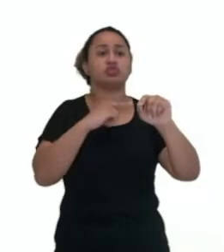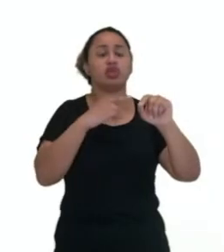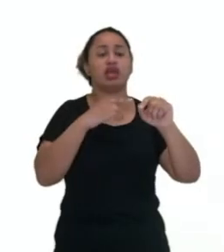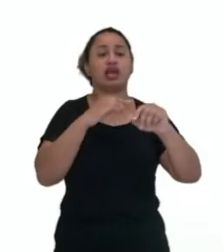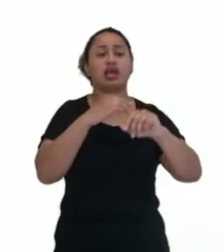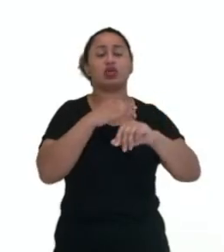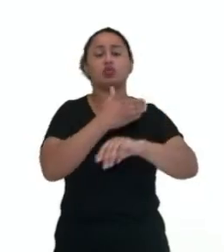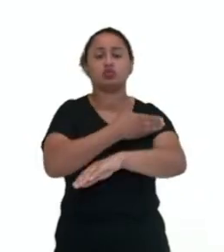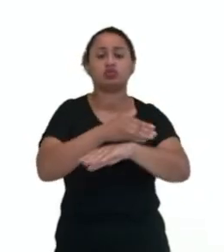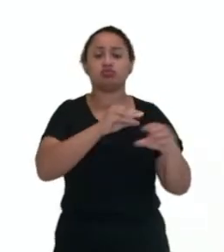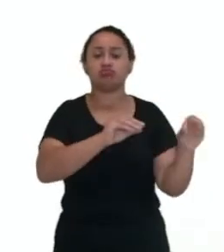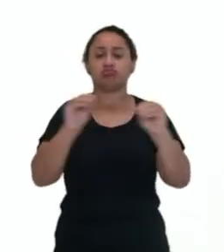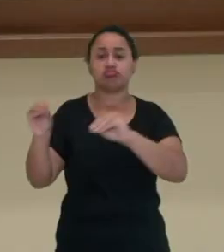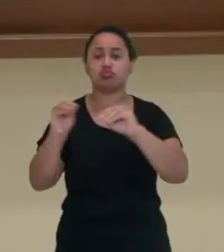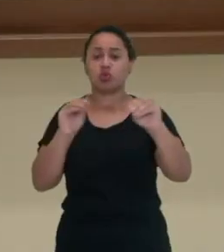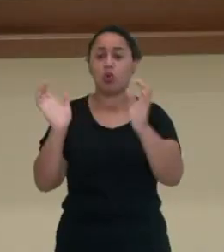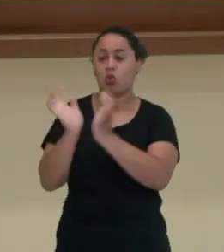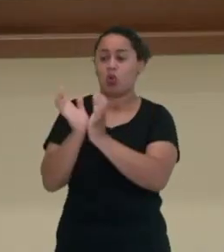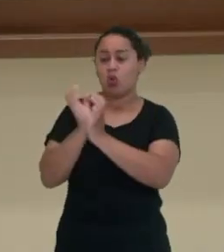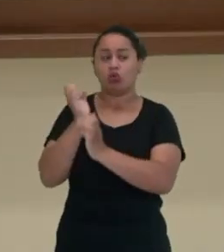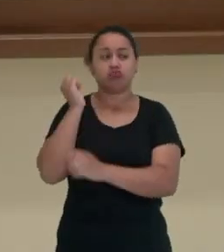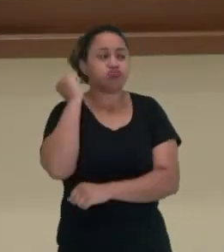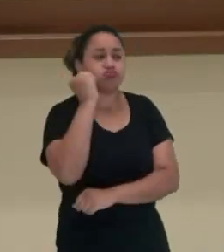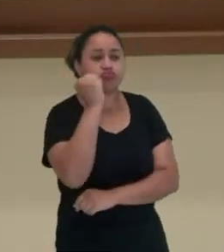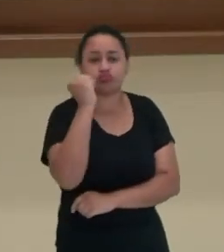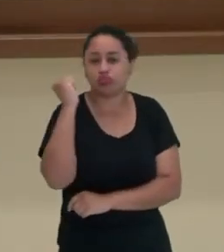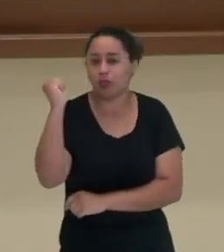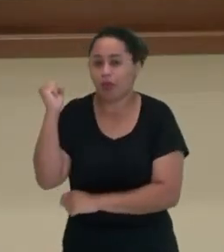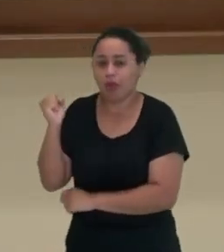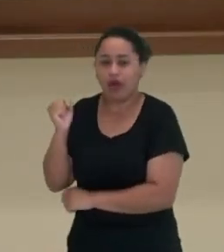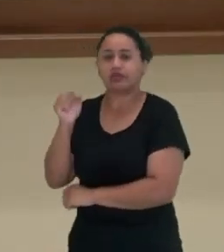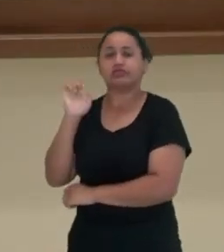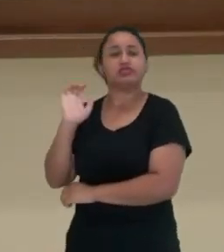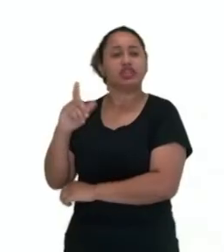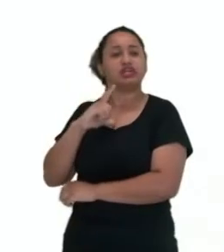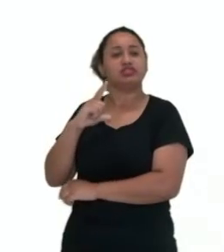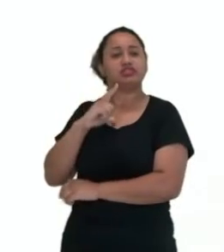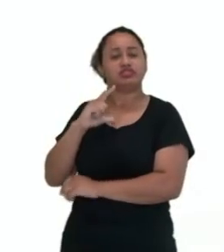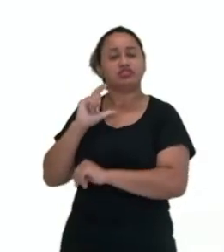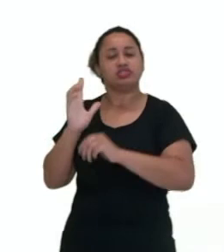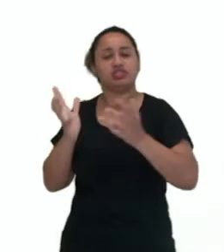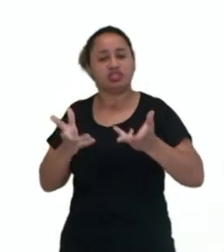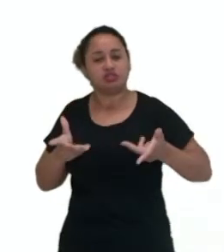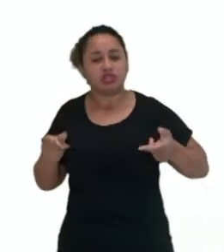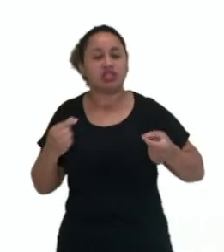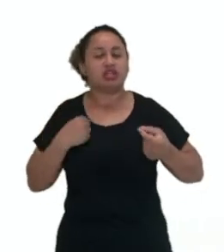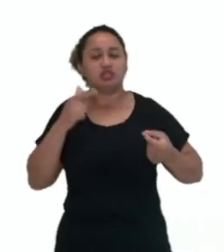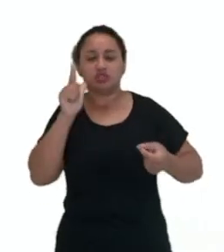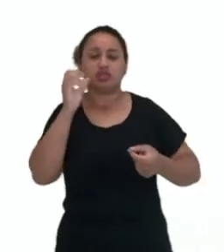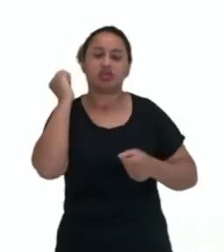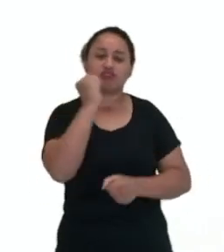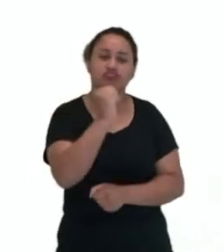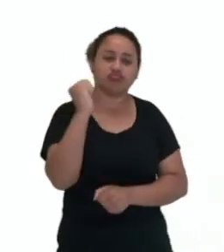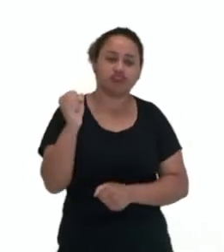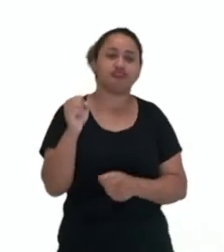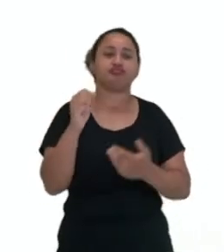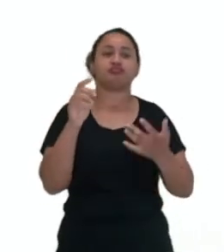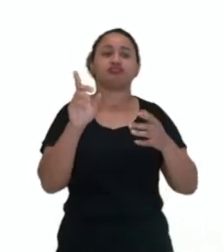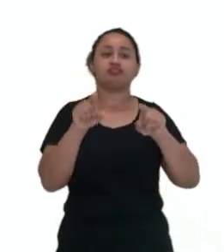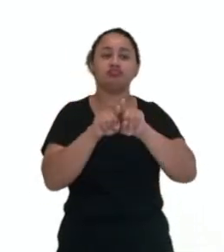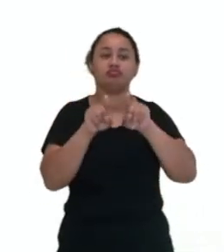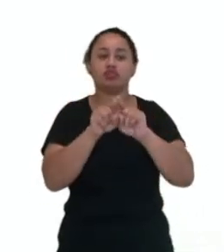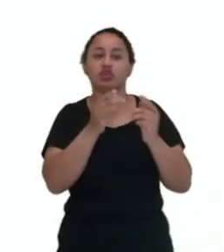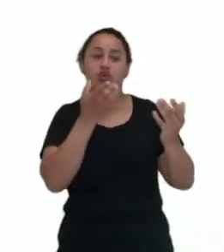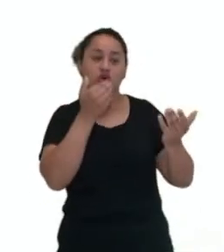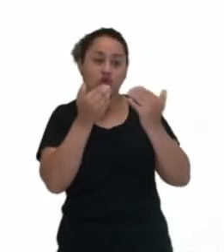migrações, caças em grupo, já de certa forma já tinha uma certa habilidade, daí o nome, também. Migrações,